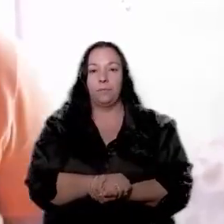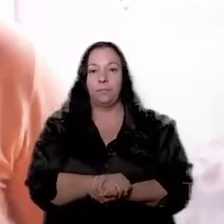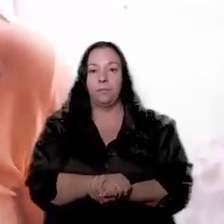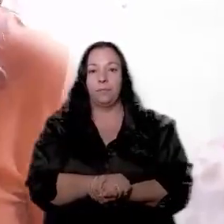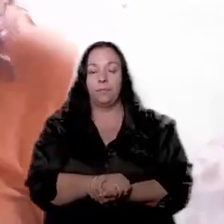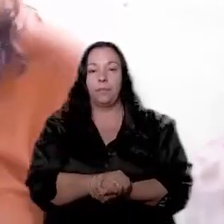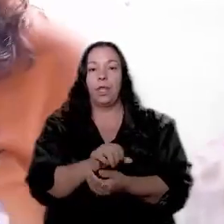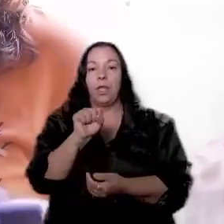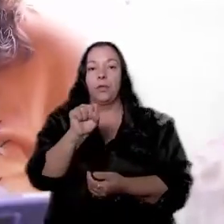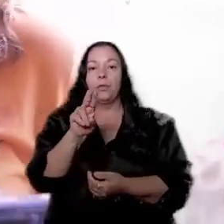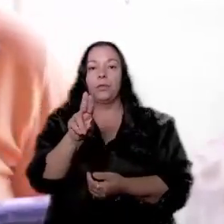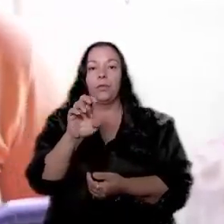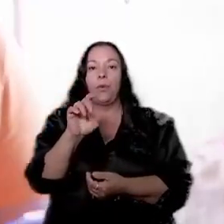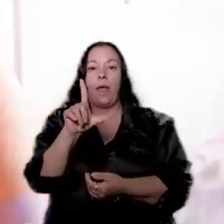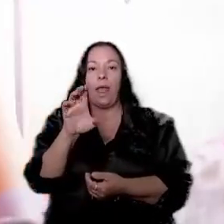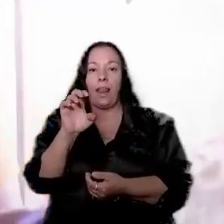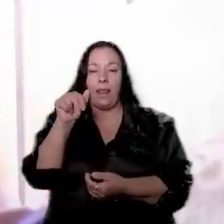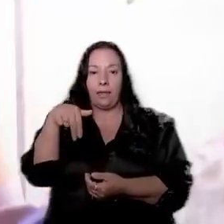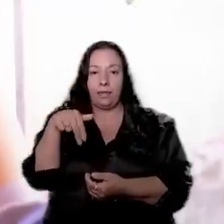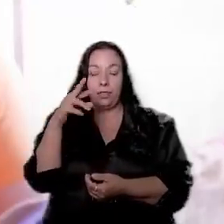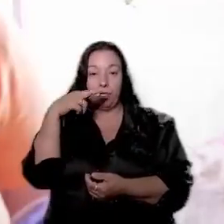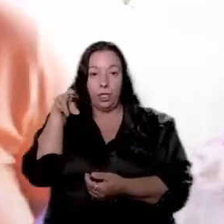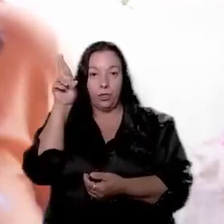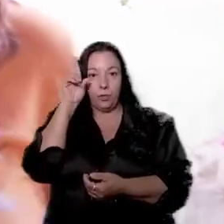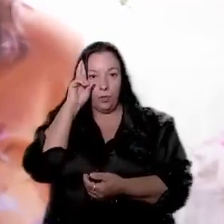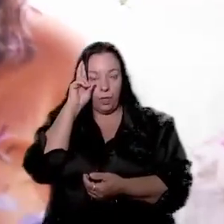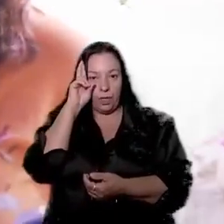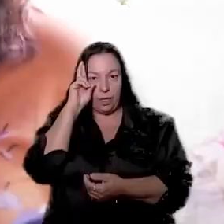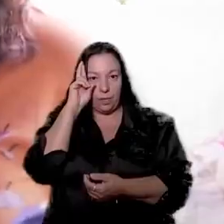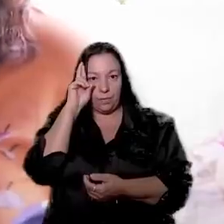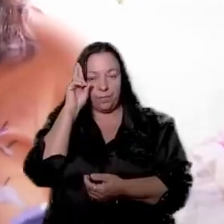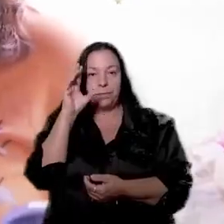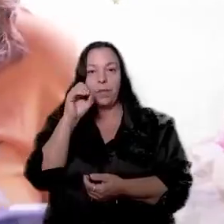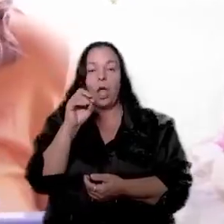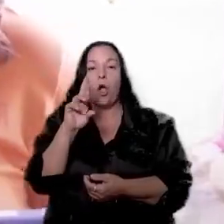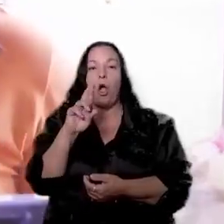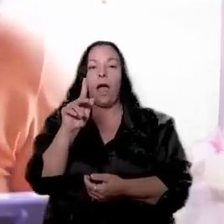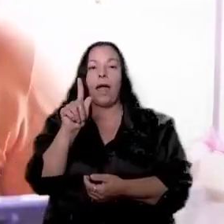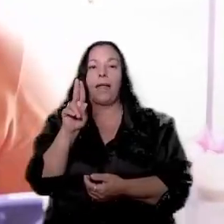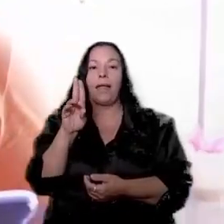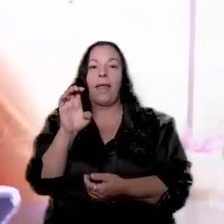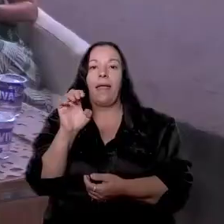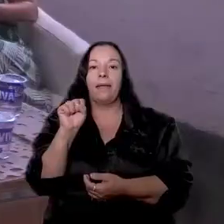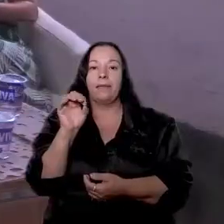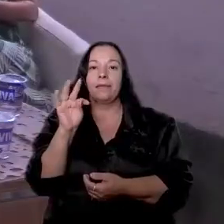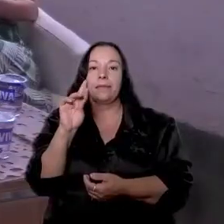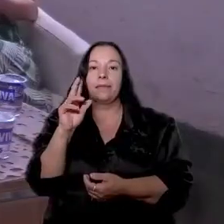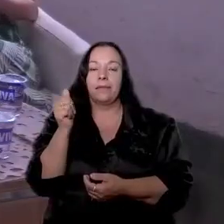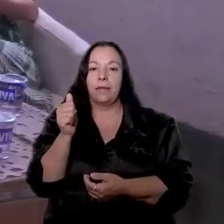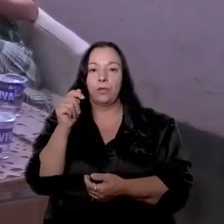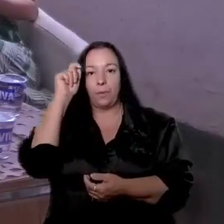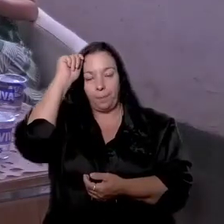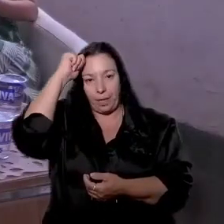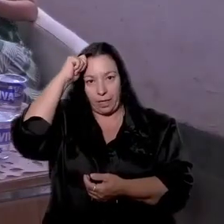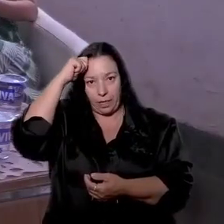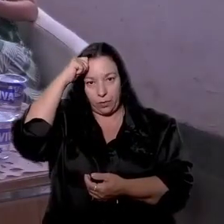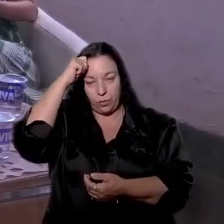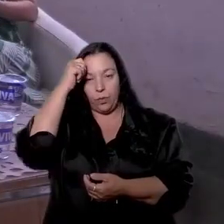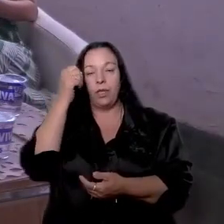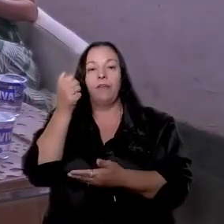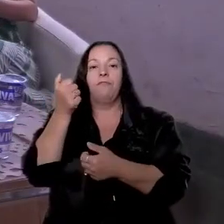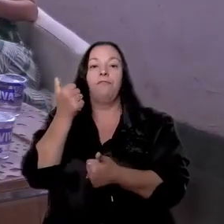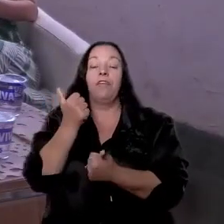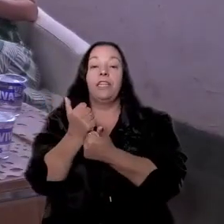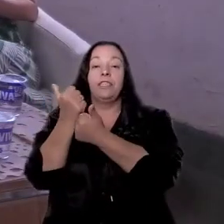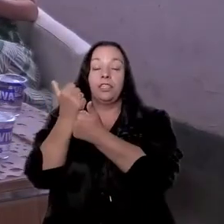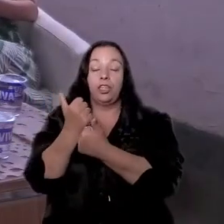segurando o microfone, apresentando os convidados. Ela é uma mulher branca de cabelos castanhos ondulados, cujo comprimento lhe vai até os ombros.